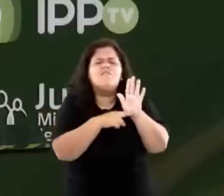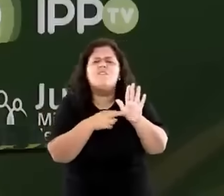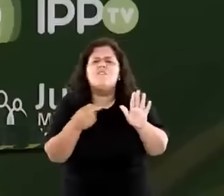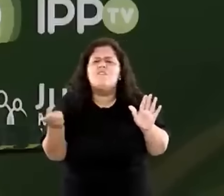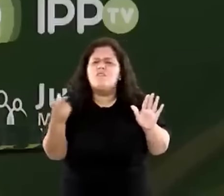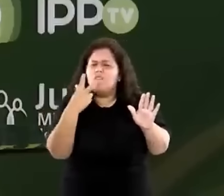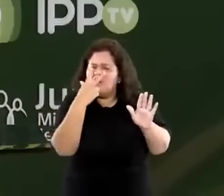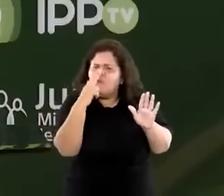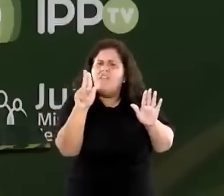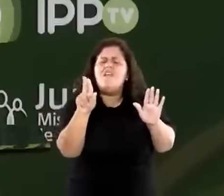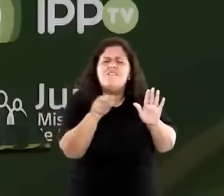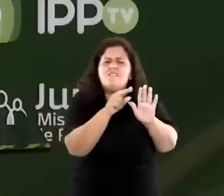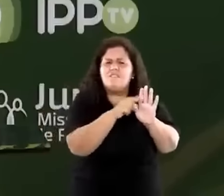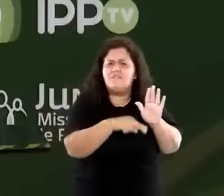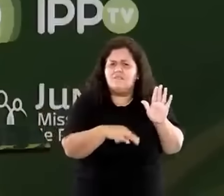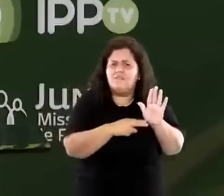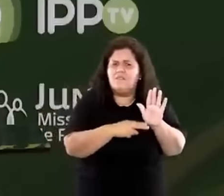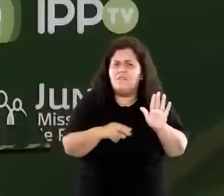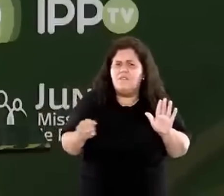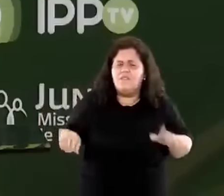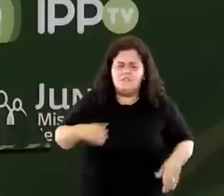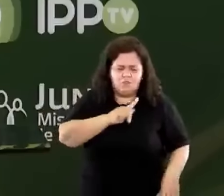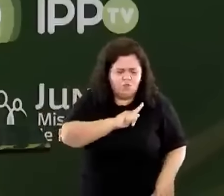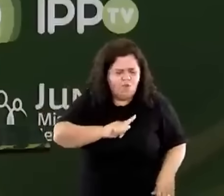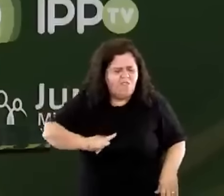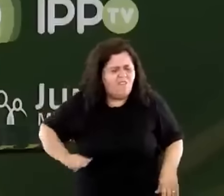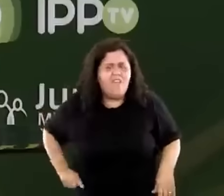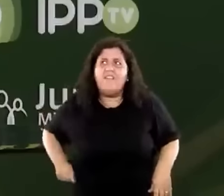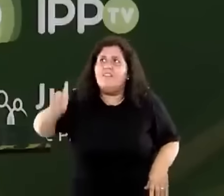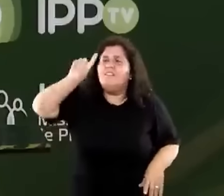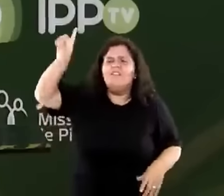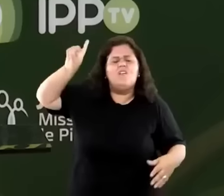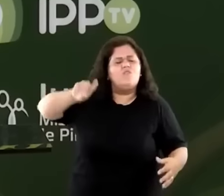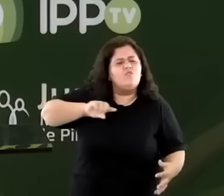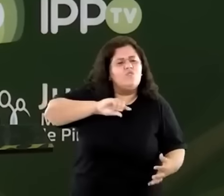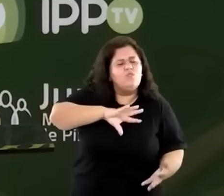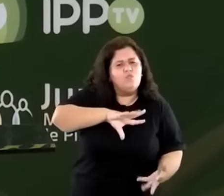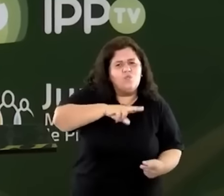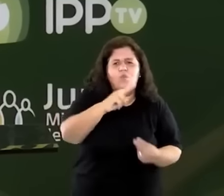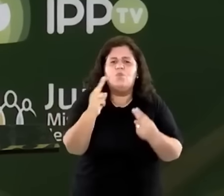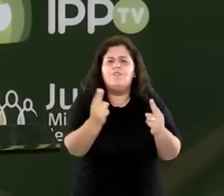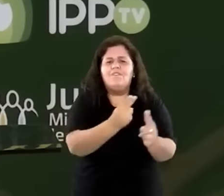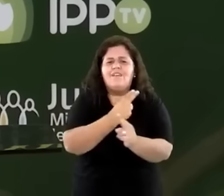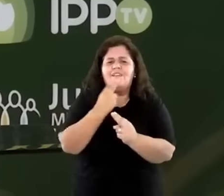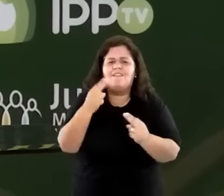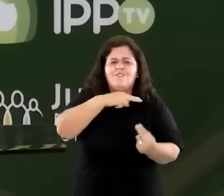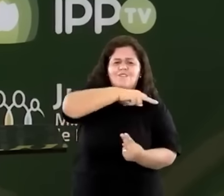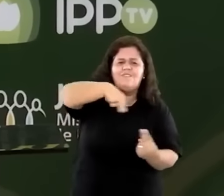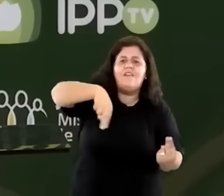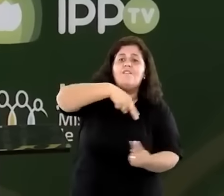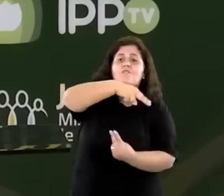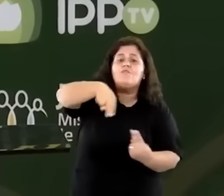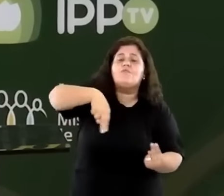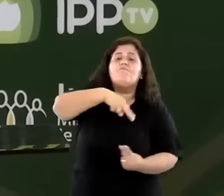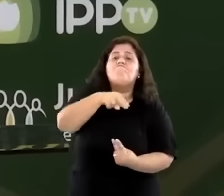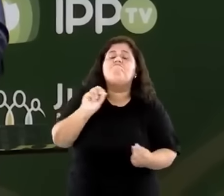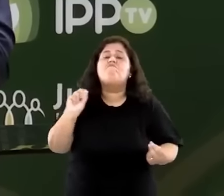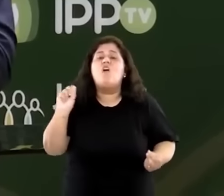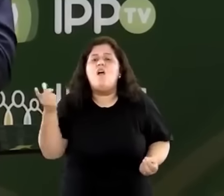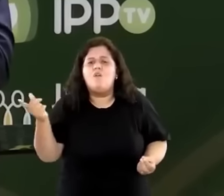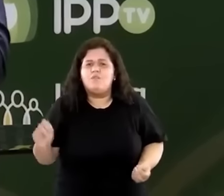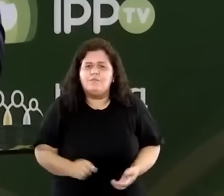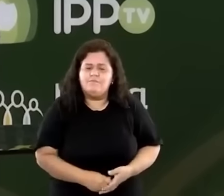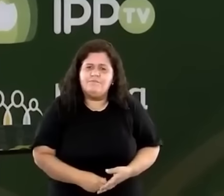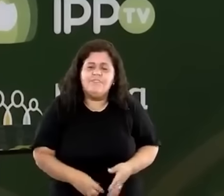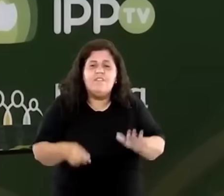o que que João vê esse que governa o universo a igreja a nossa vida primeiramente confira comigo